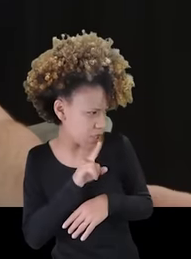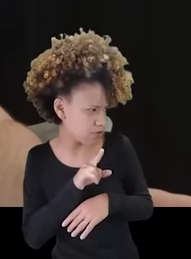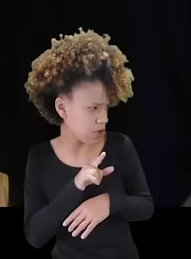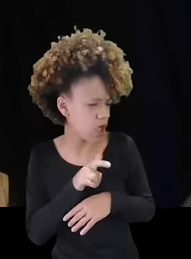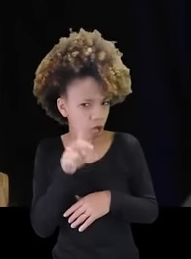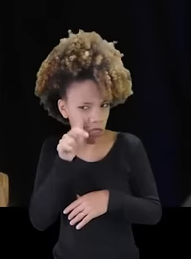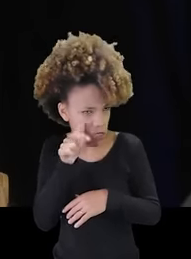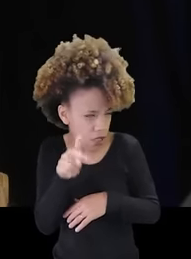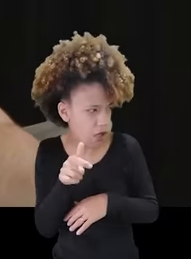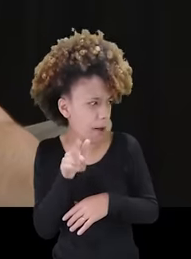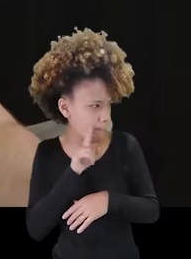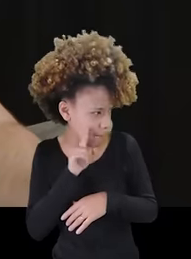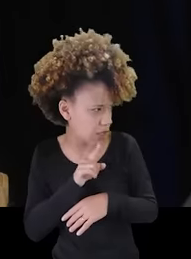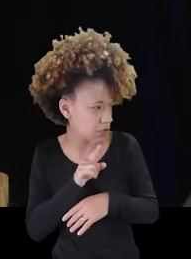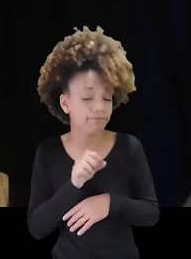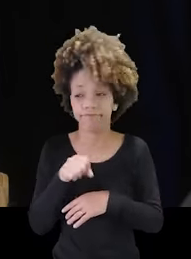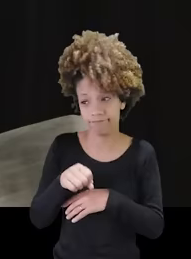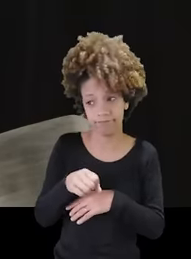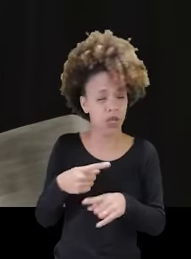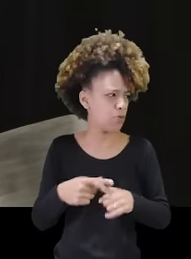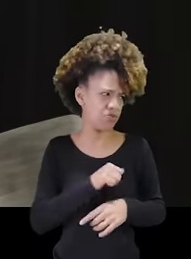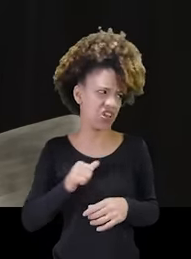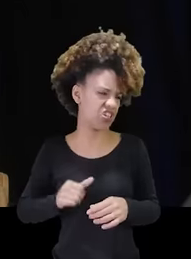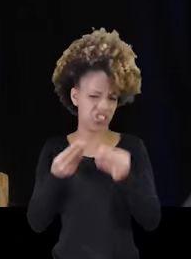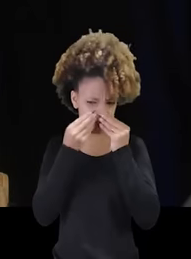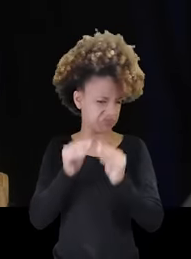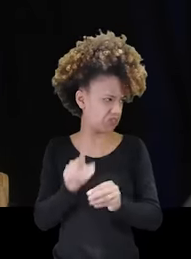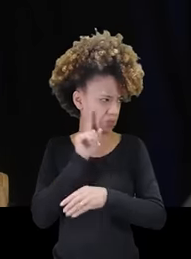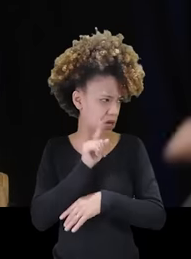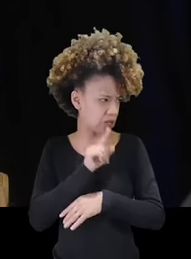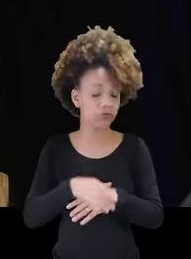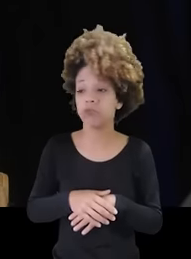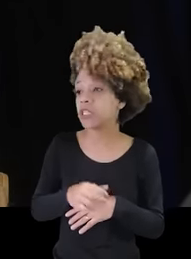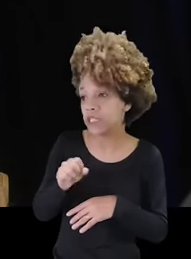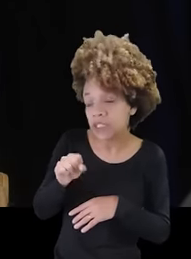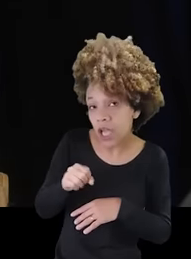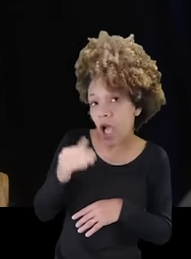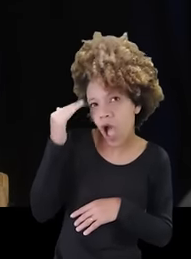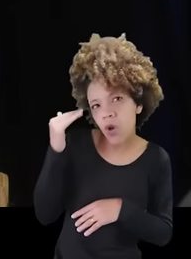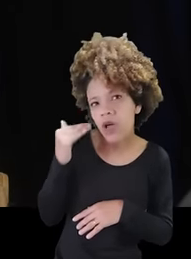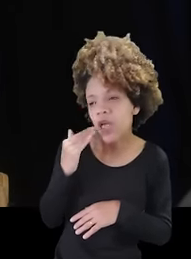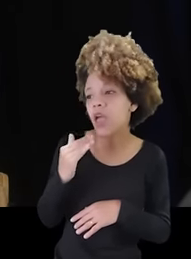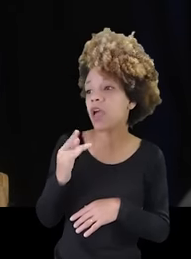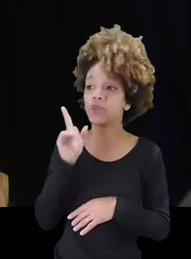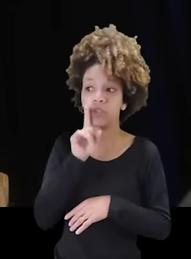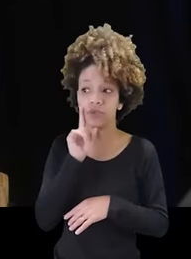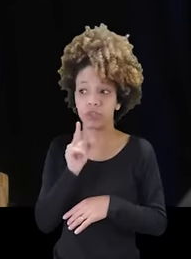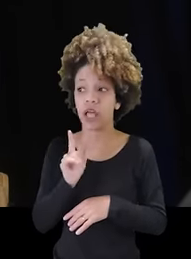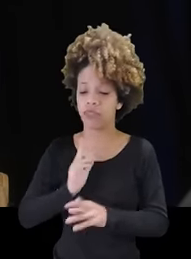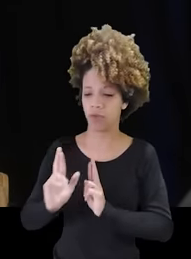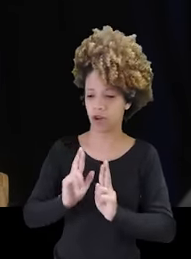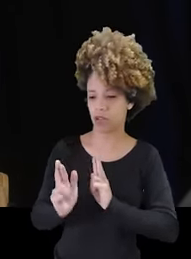pagam um pó para americano pagam sim mas que a China não não não a cor é sempre que a Coreia e Estados Unidos tem uma relação boa